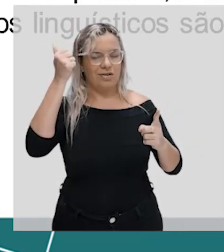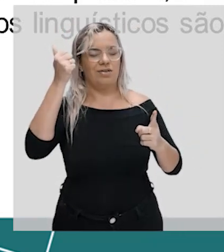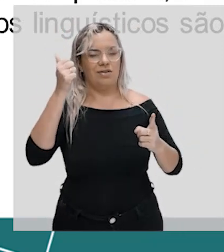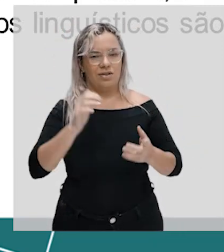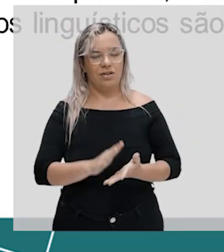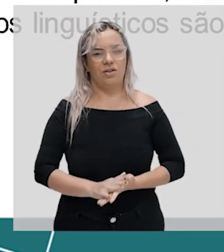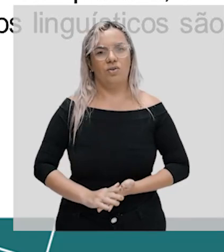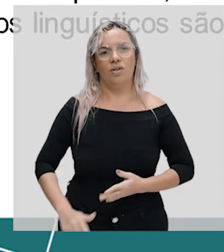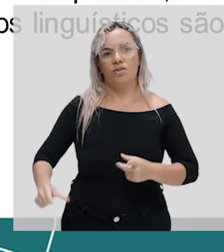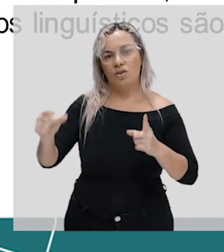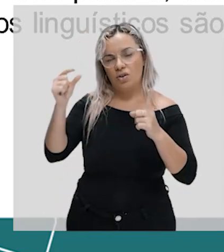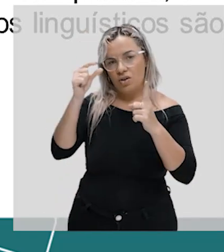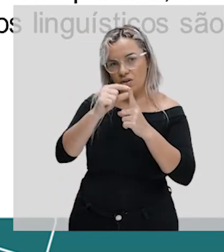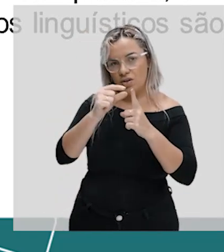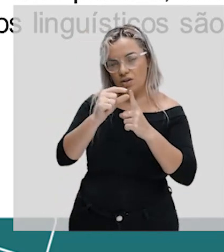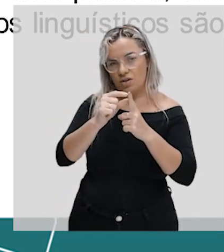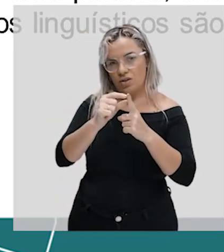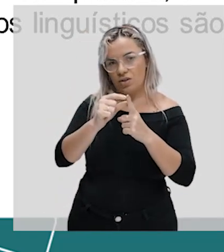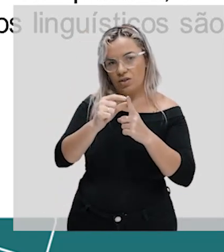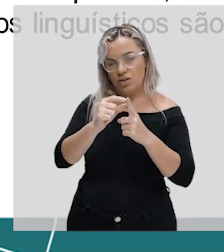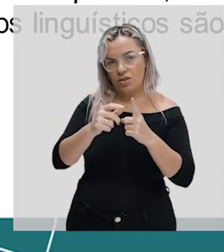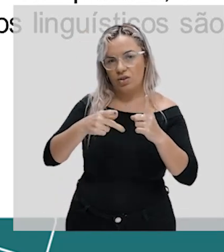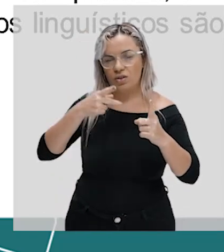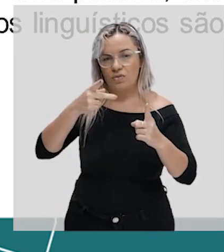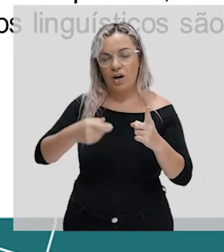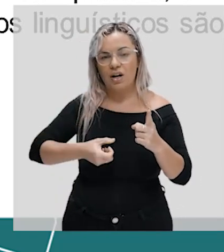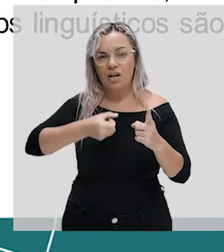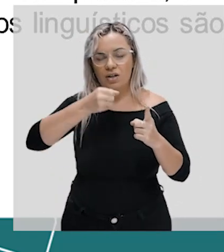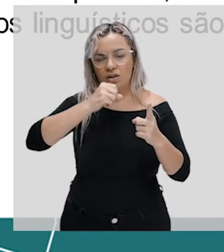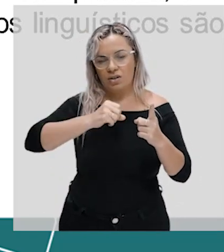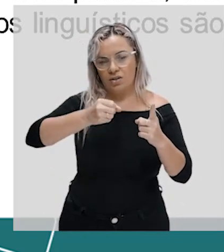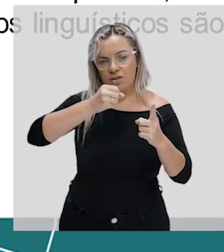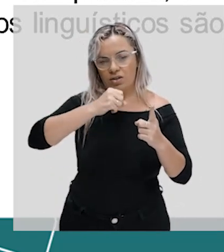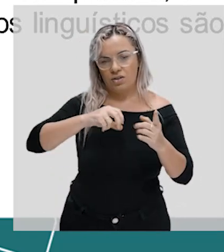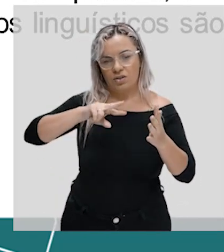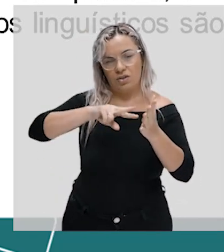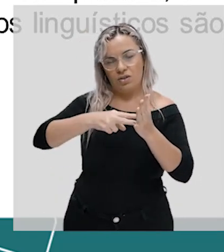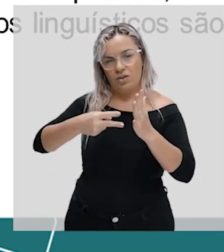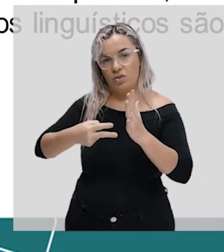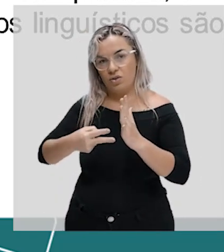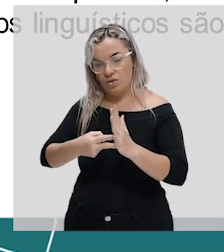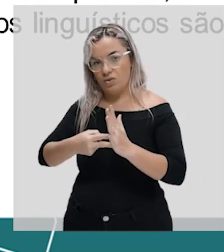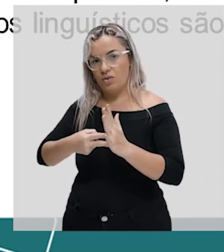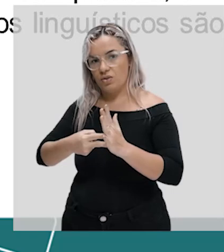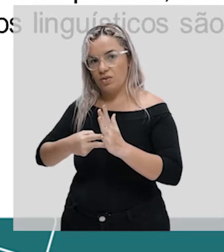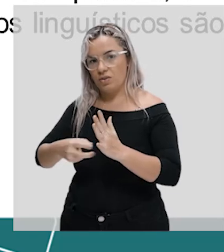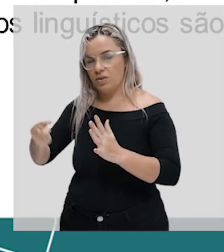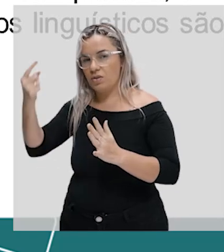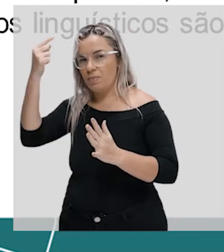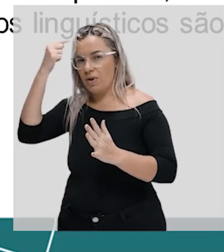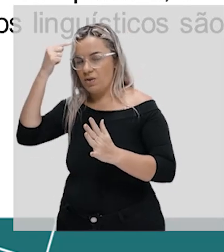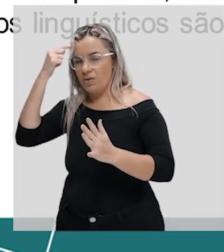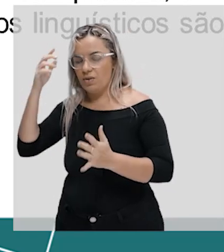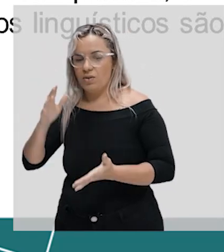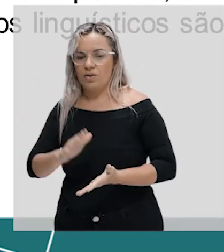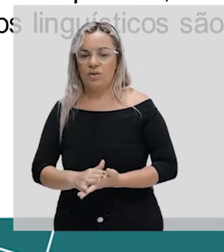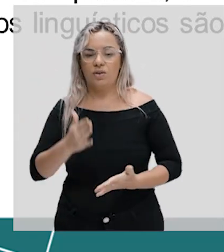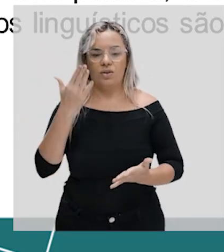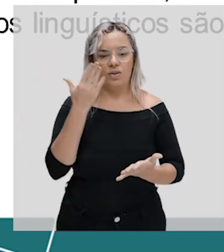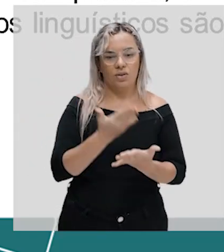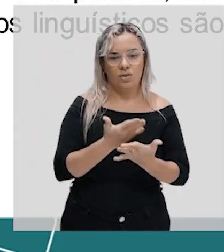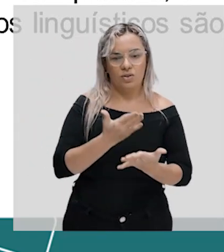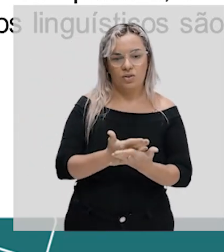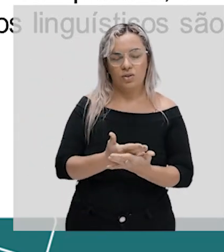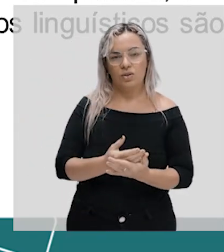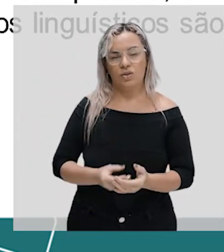sorvete, eu tenho um significante. E o que você imagina é o significado, tá bom? Quem estudou, quem descobriu isso